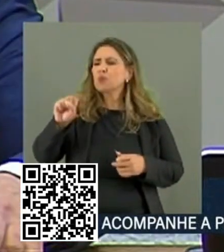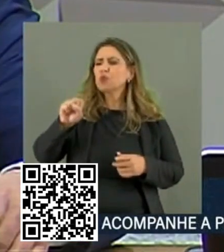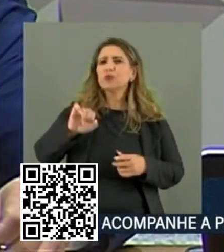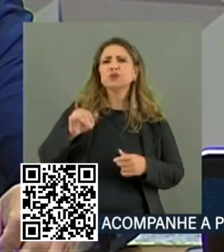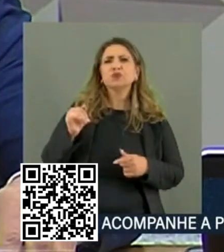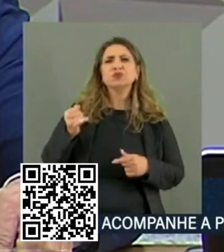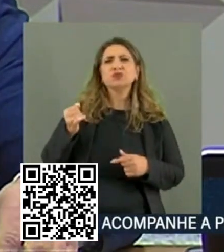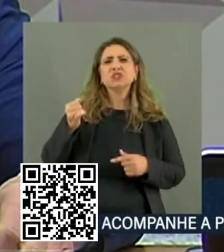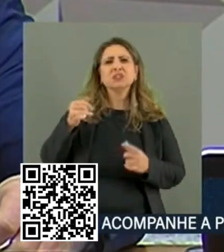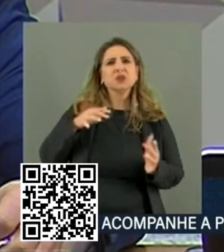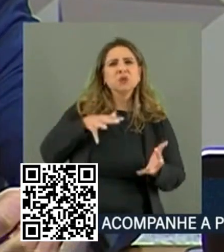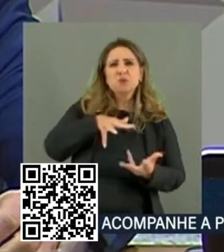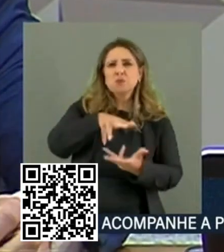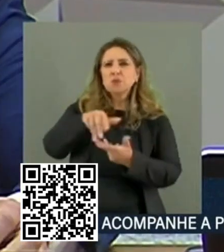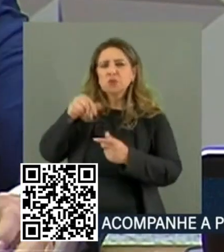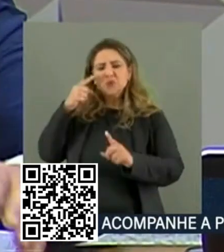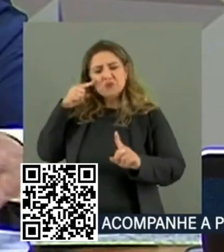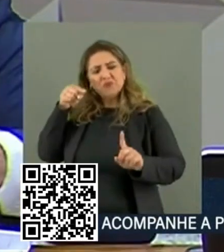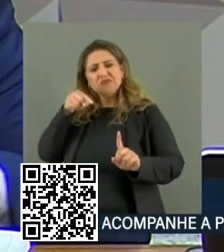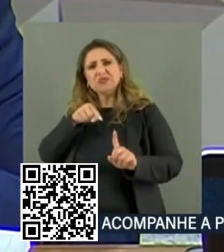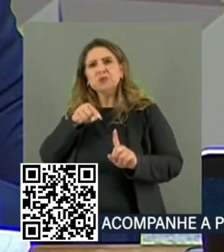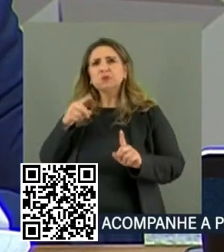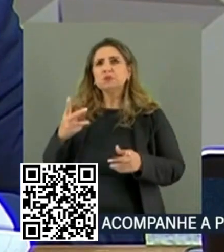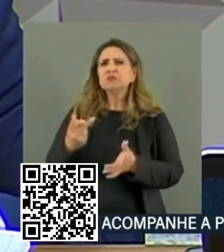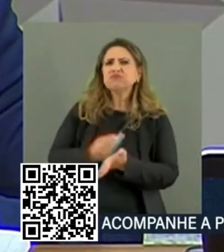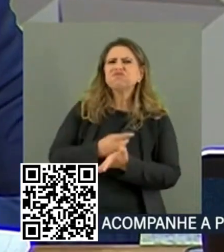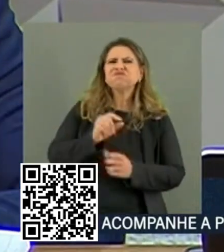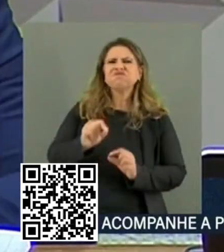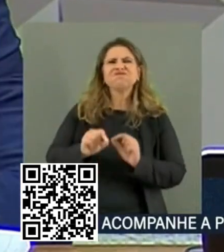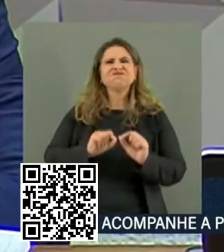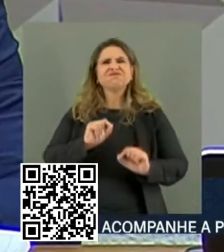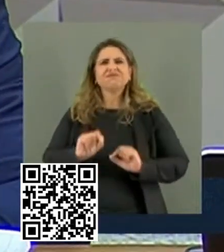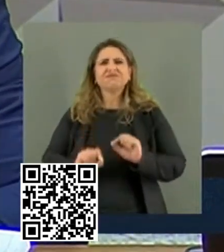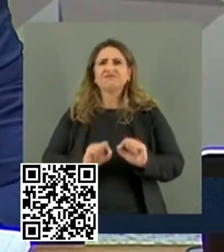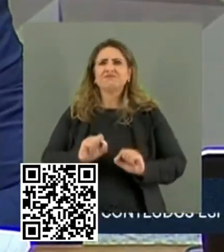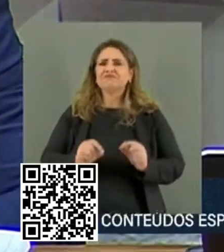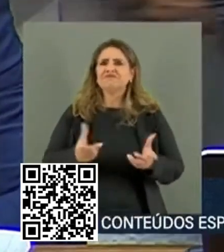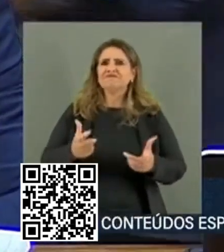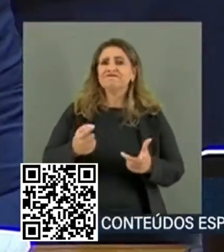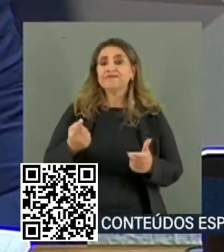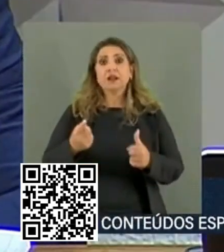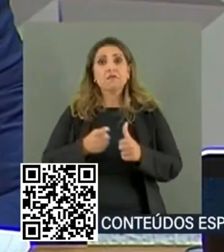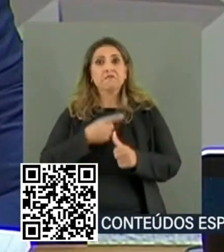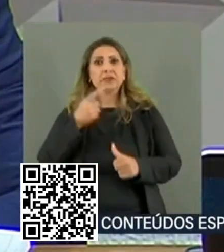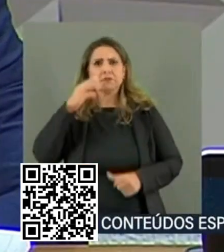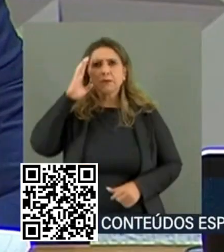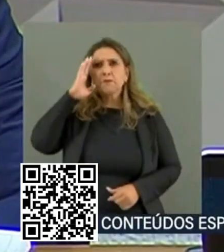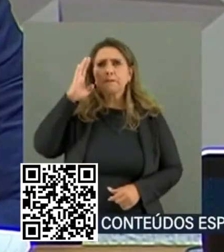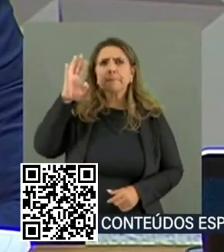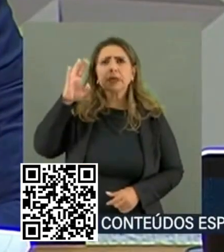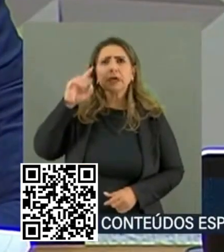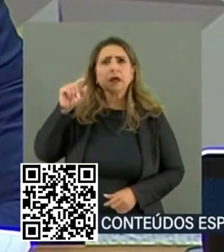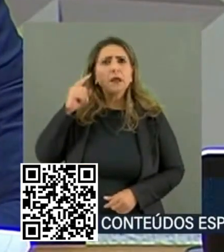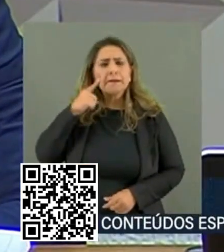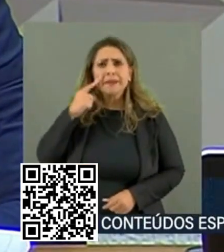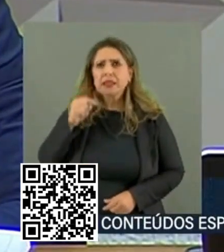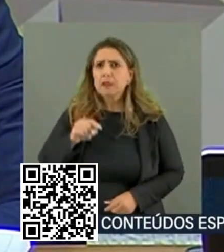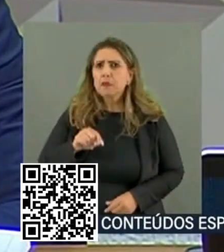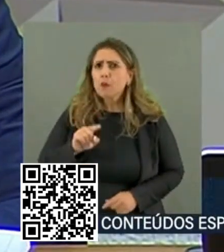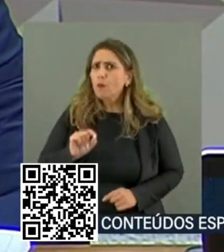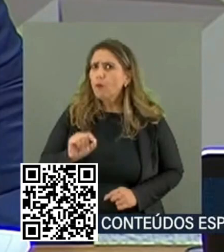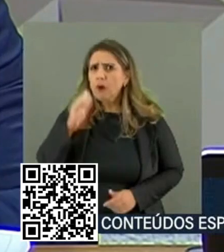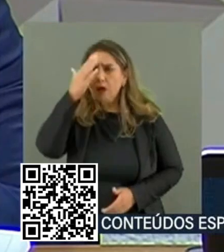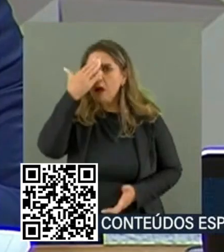acompanhou de forma estarrecida imagens que, num primeiro momento, se imaginou até que não fossem reais,